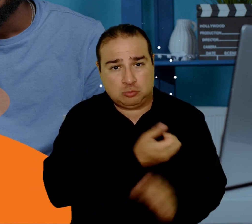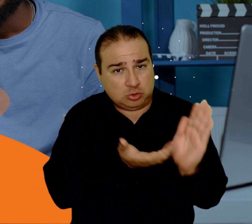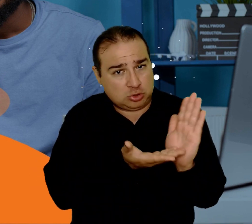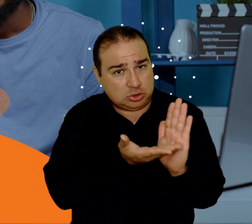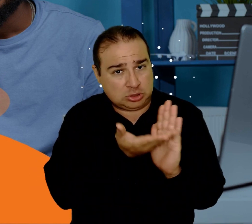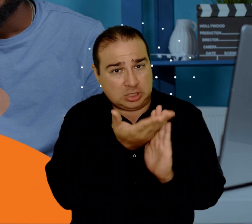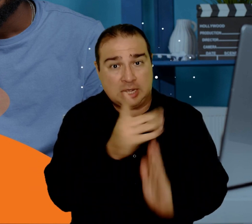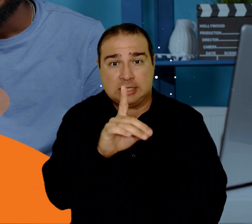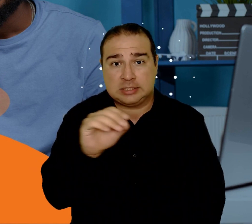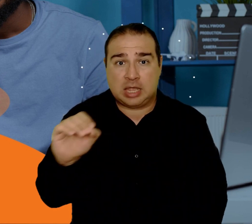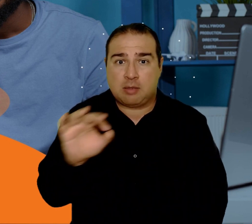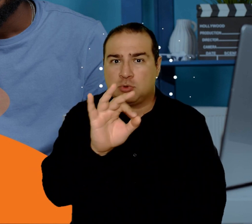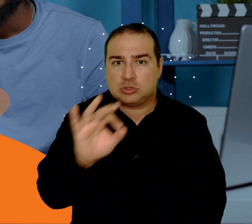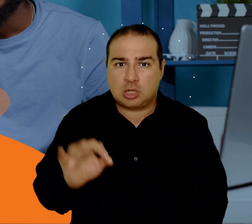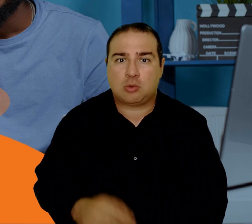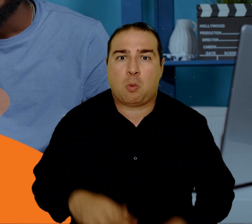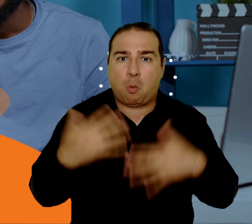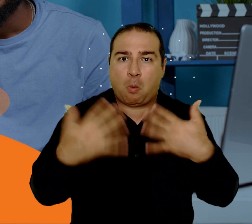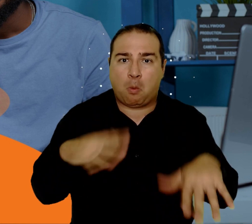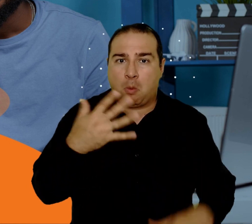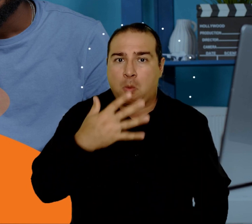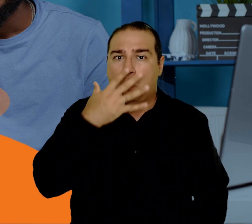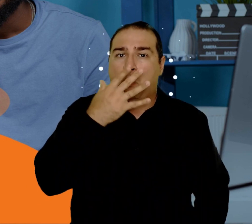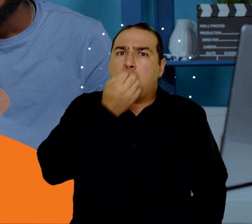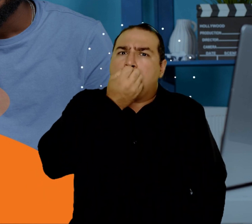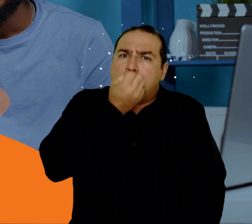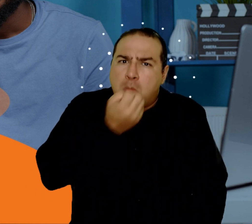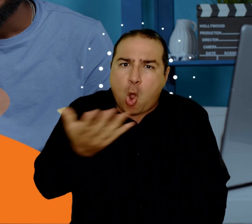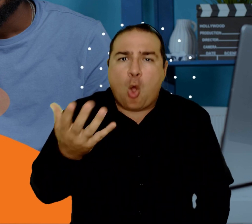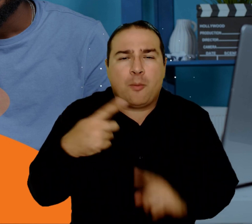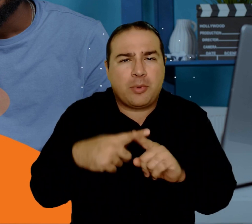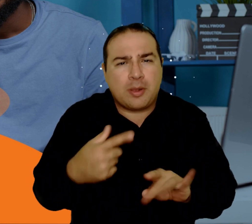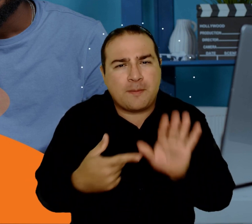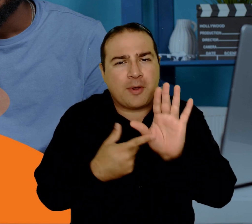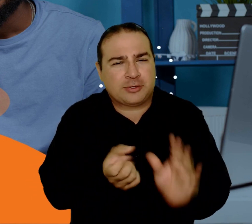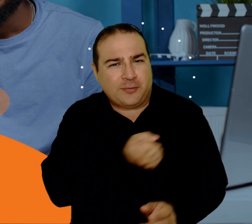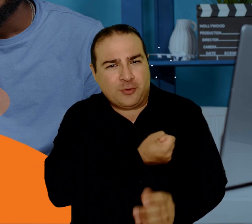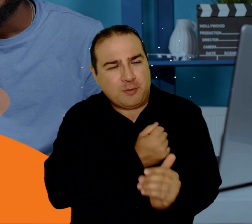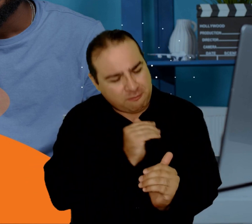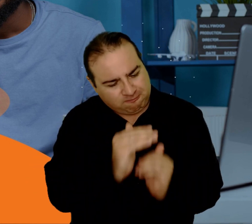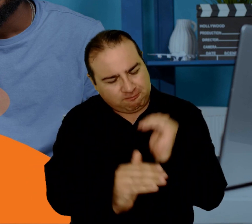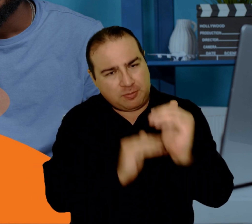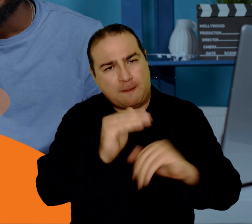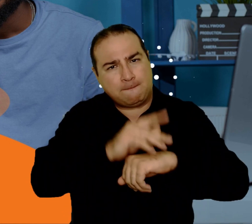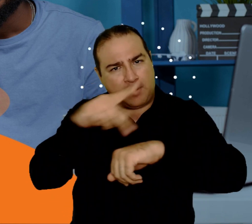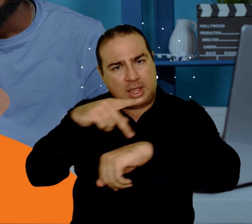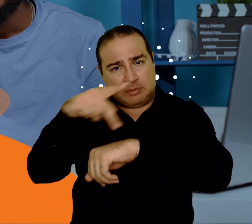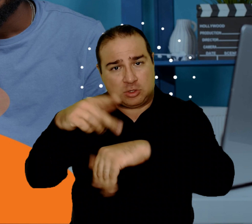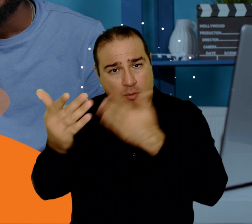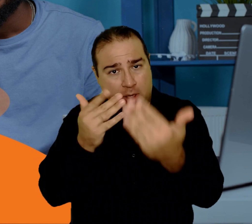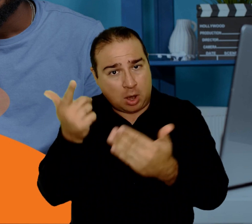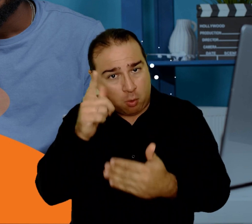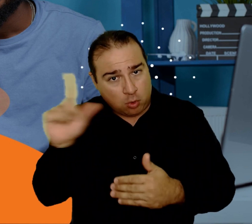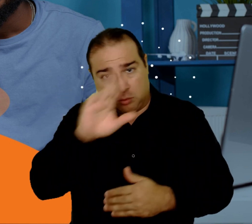até chega a ser de 100%, o que é um número extremamente avançado, inclusive em termos